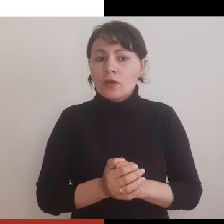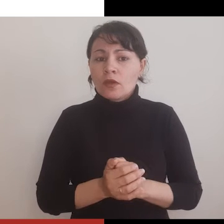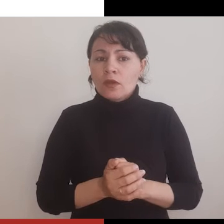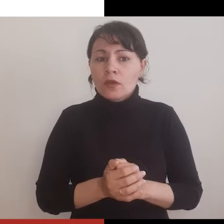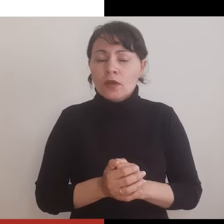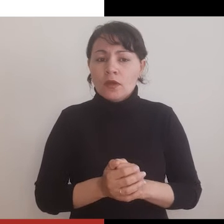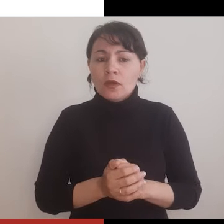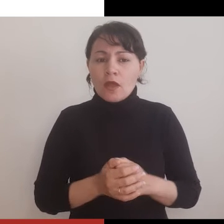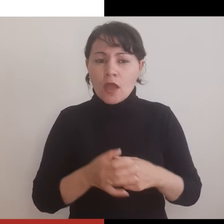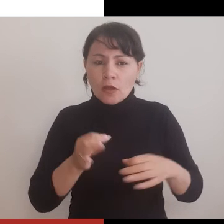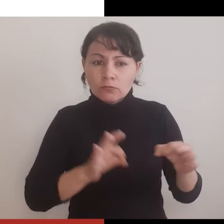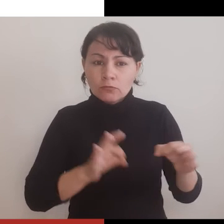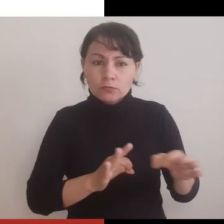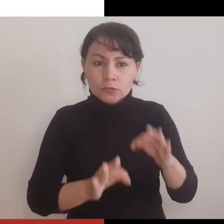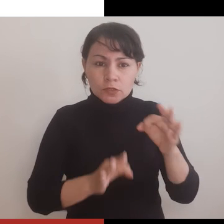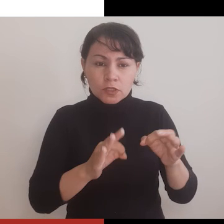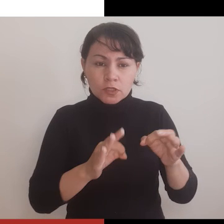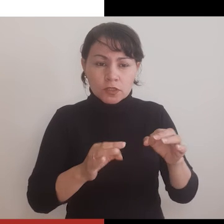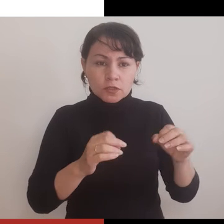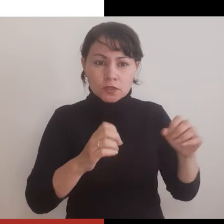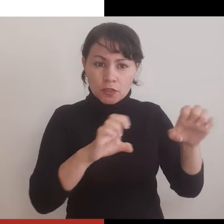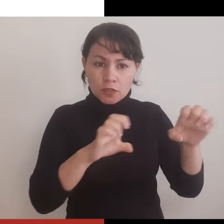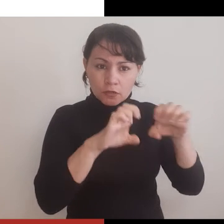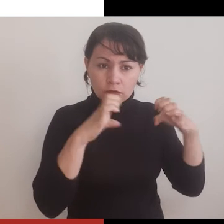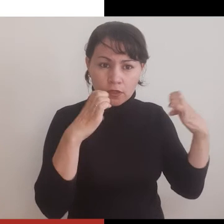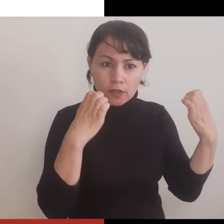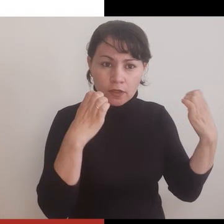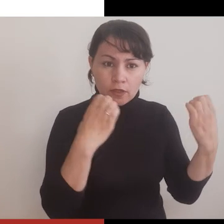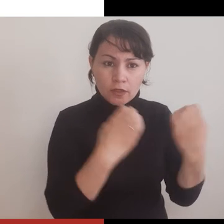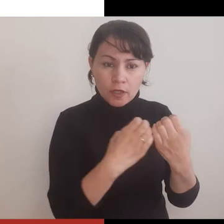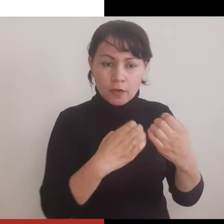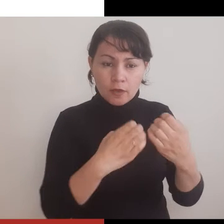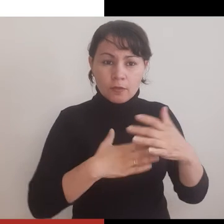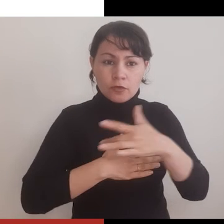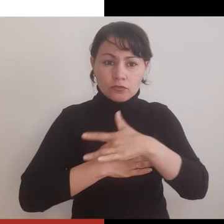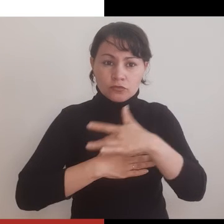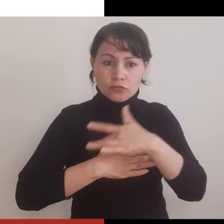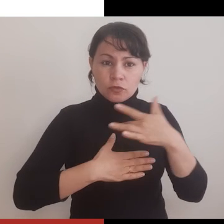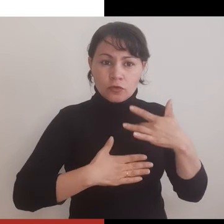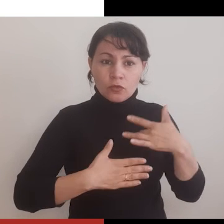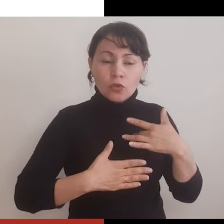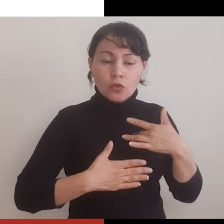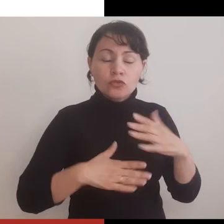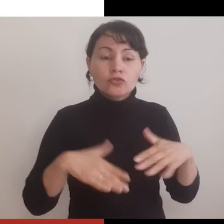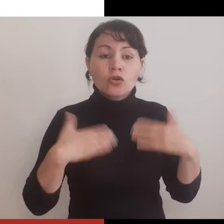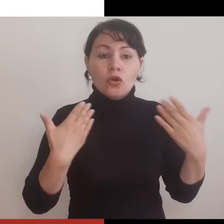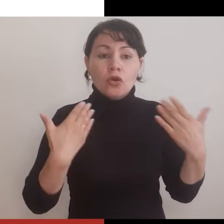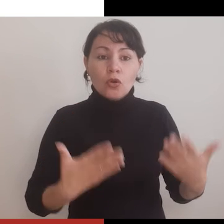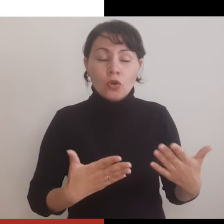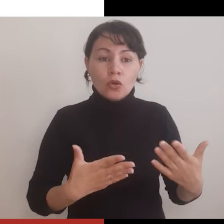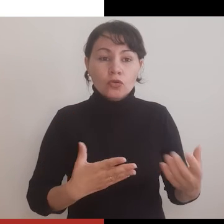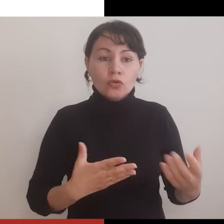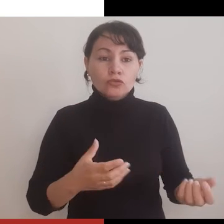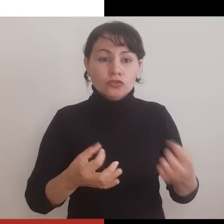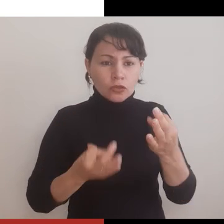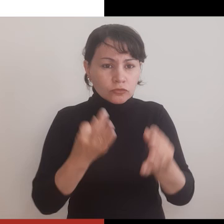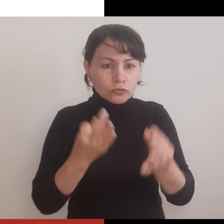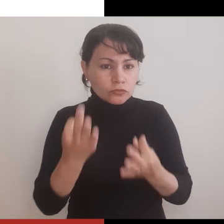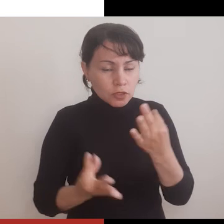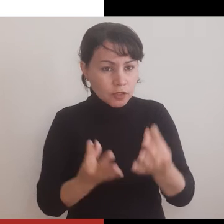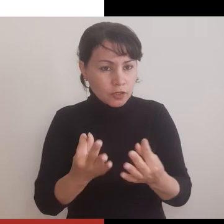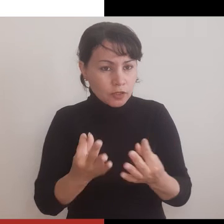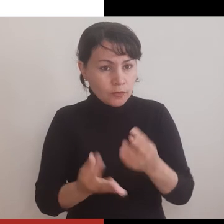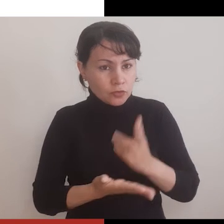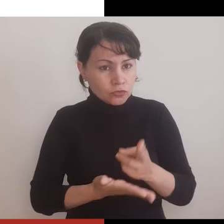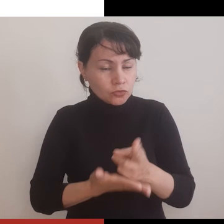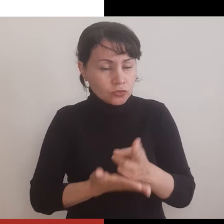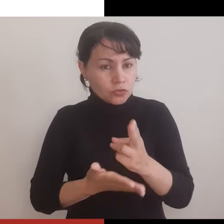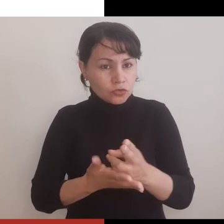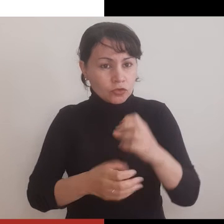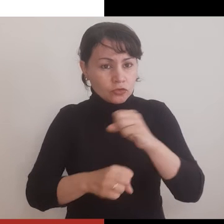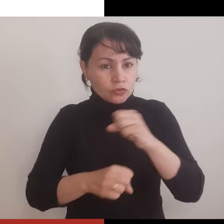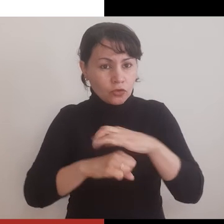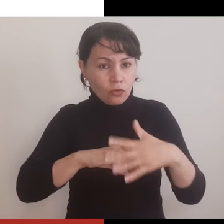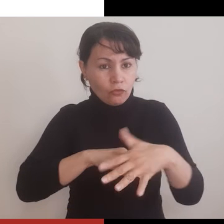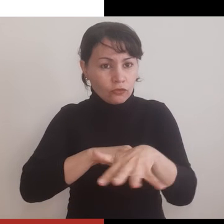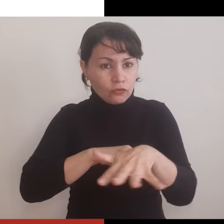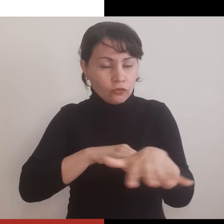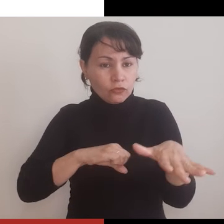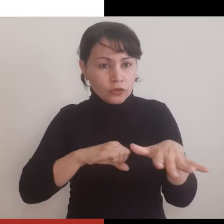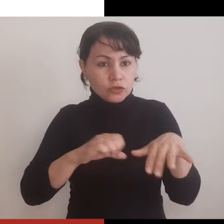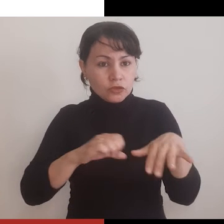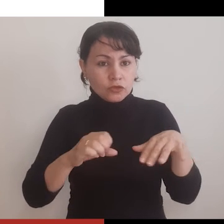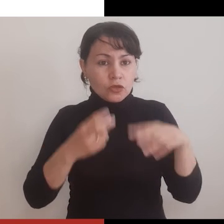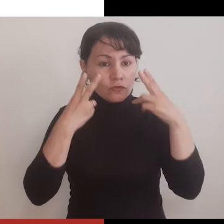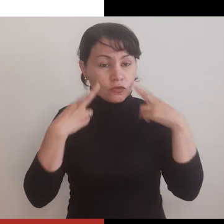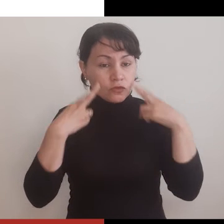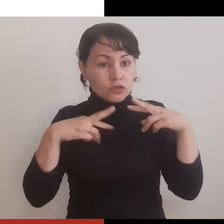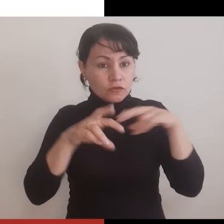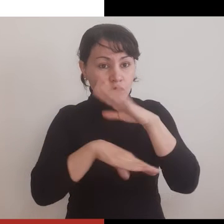da paramentação da equipe, né, de saúde, onde dentro de uma terapia intensiva aqui, COVID, você vê